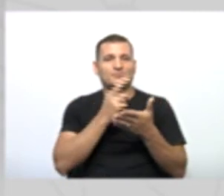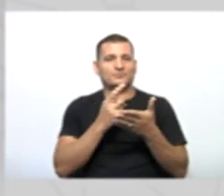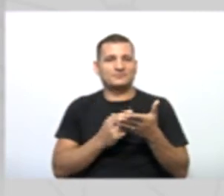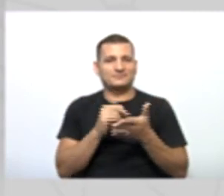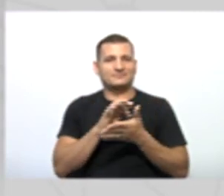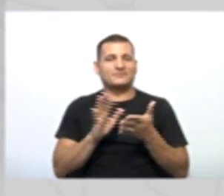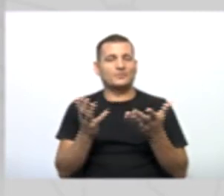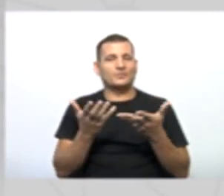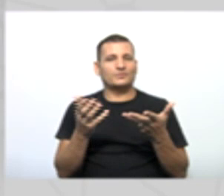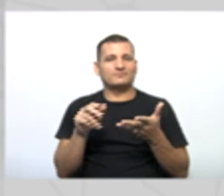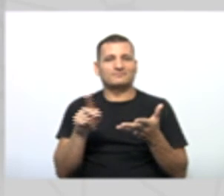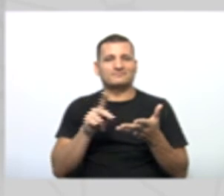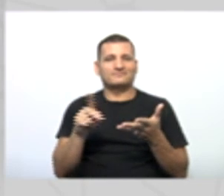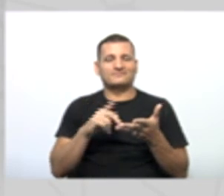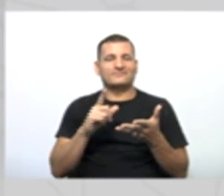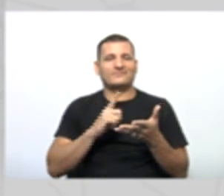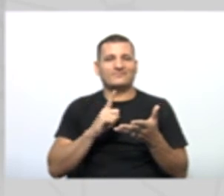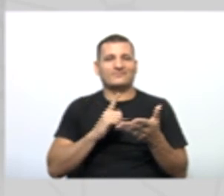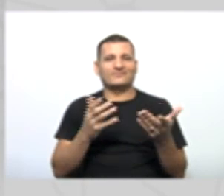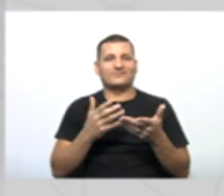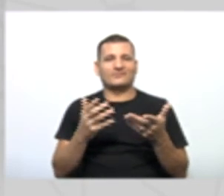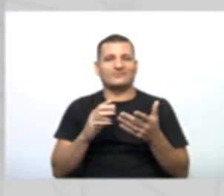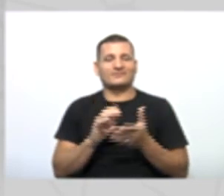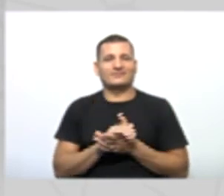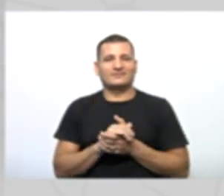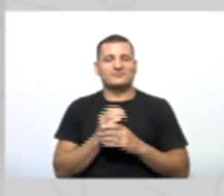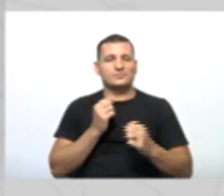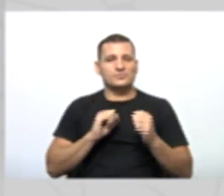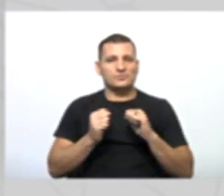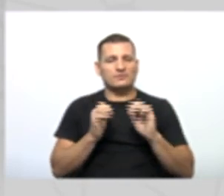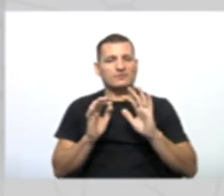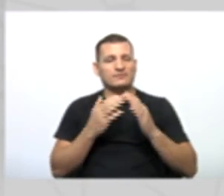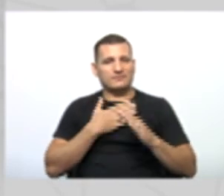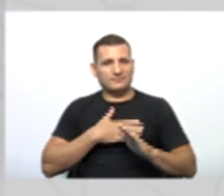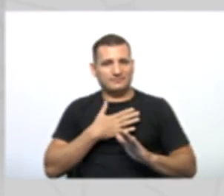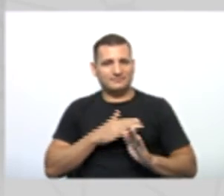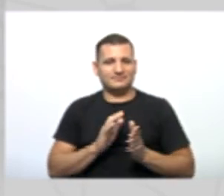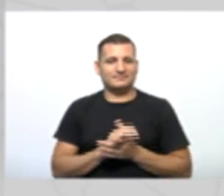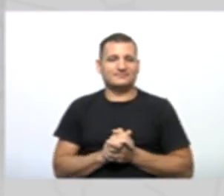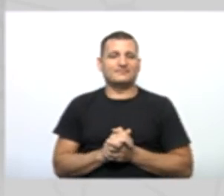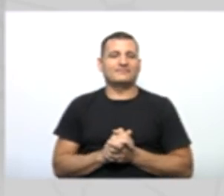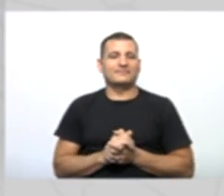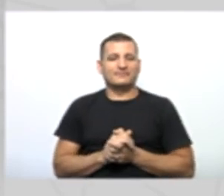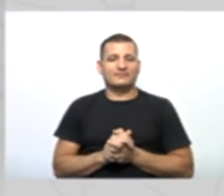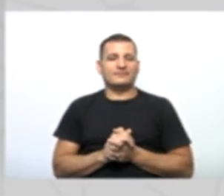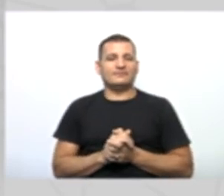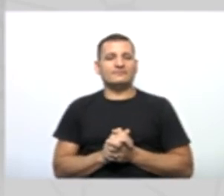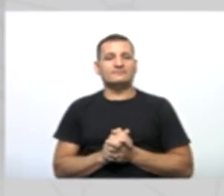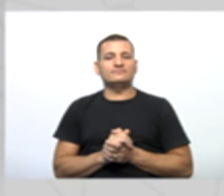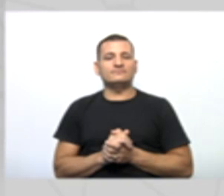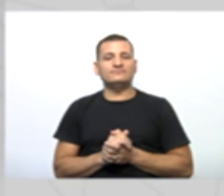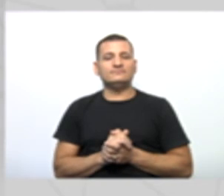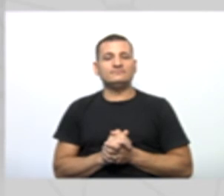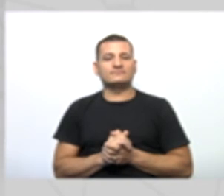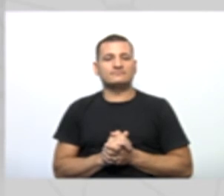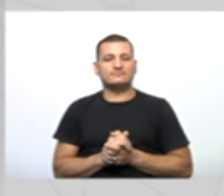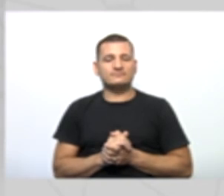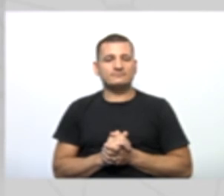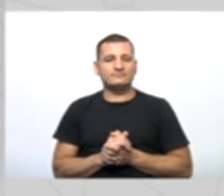ansioso hoje, gente. Não liga, não. Mas a gente vai dar conta aqui do negócio, tá? Pessoal, então vamos lá, ó. Para